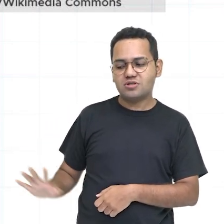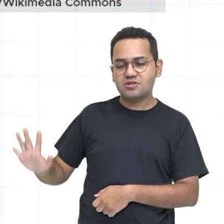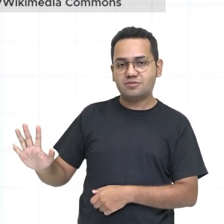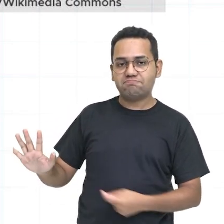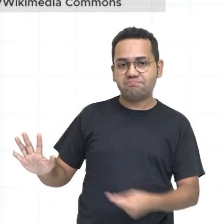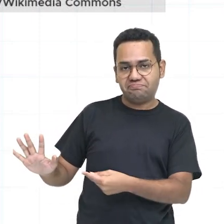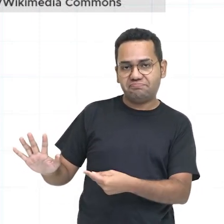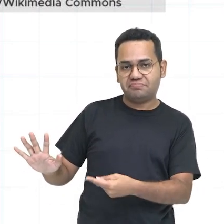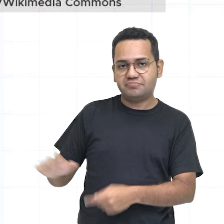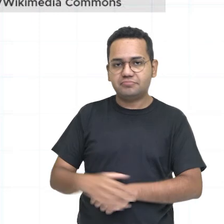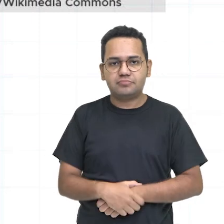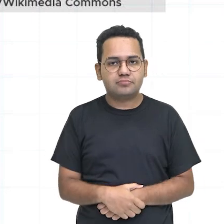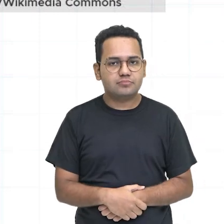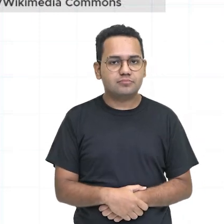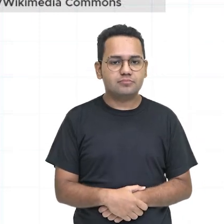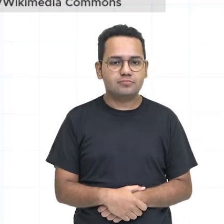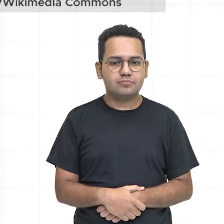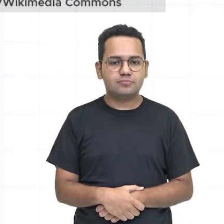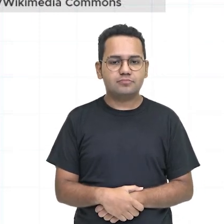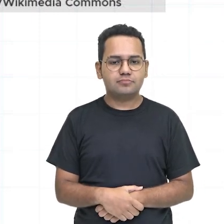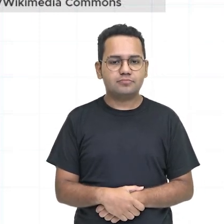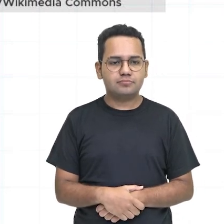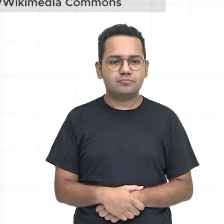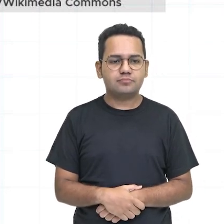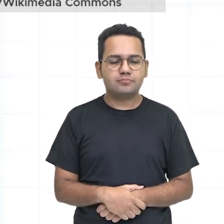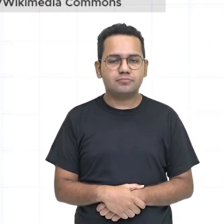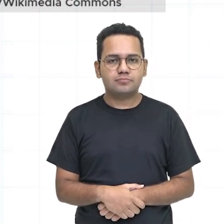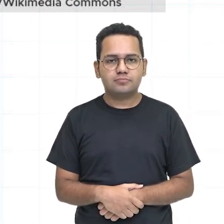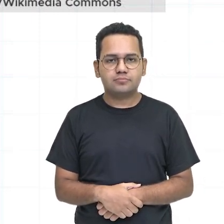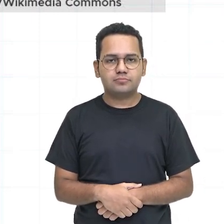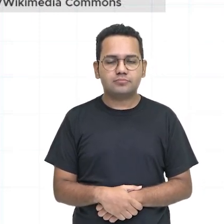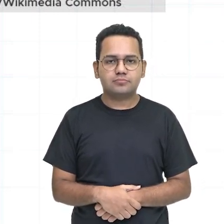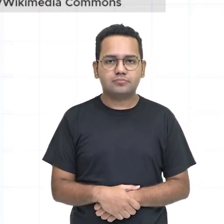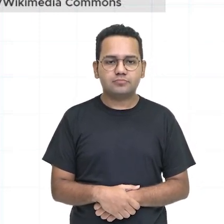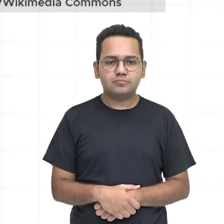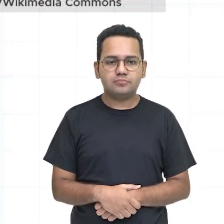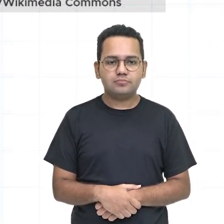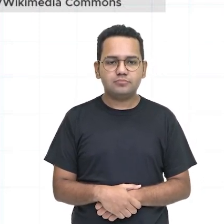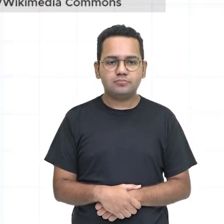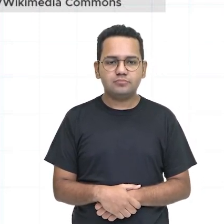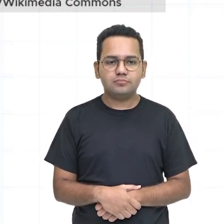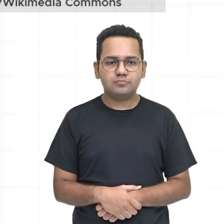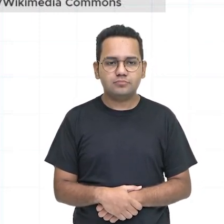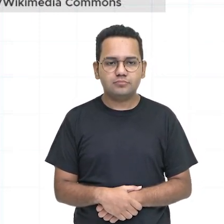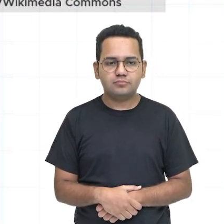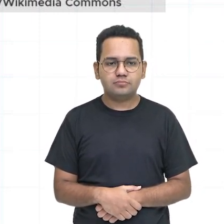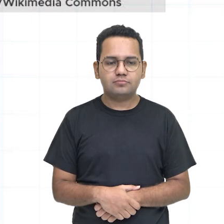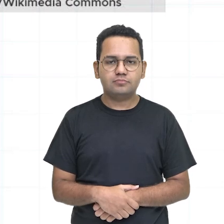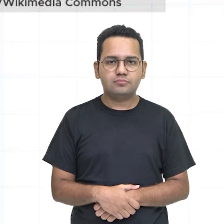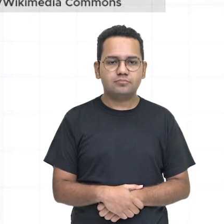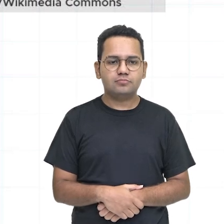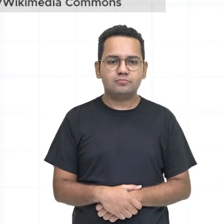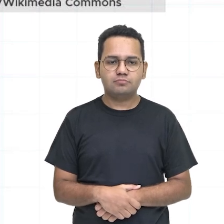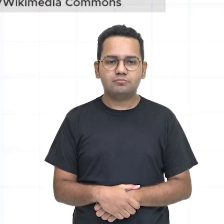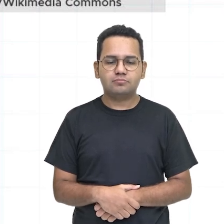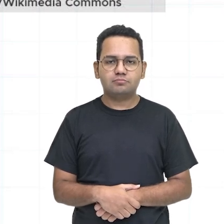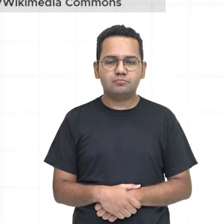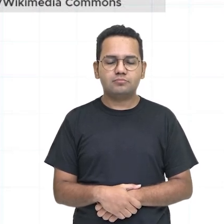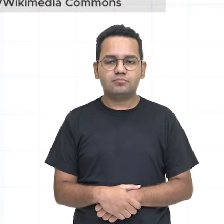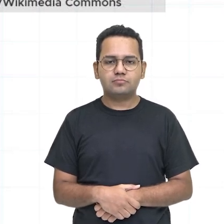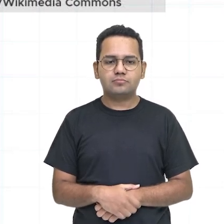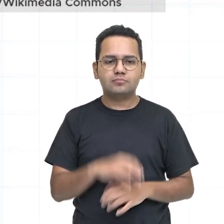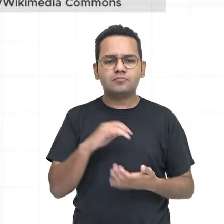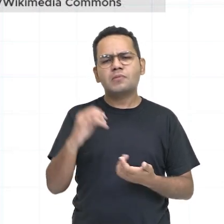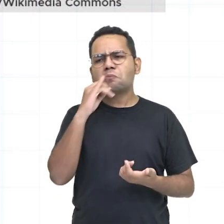Na Oceania. Então, olha só, eu não vou falar, né,